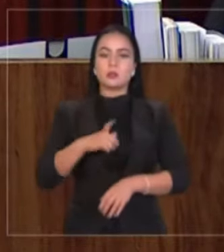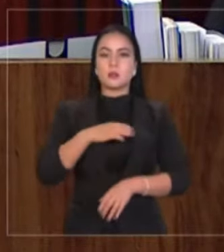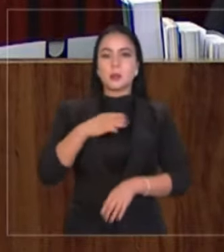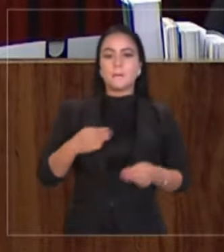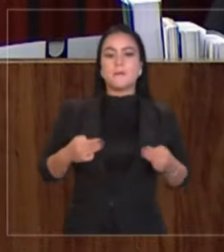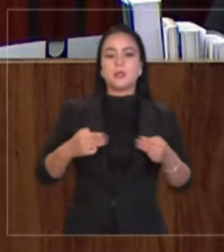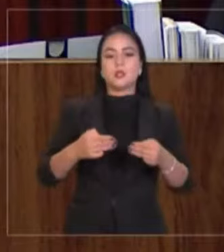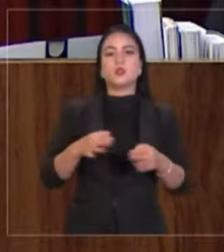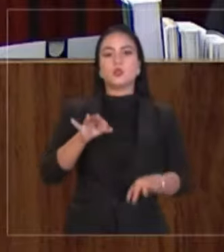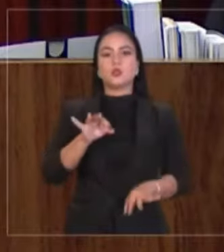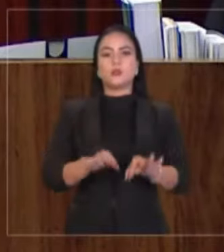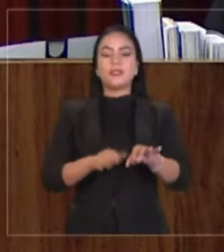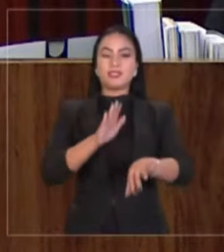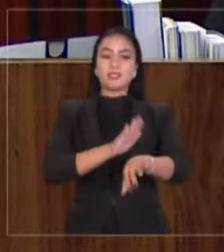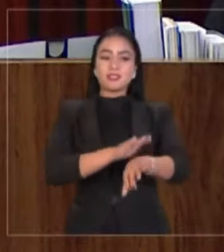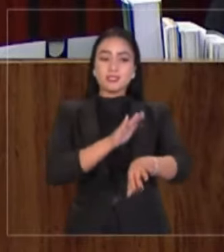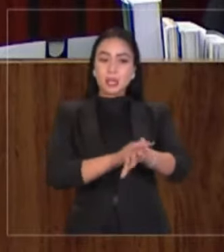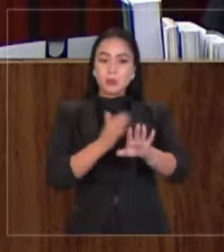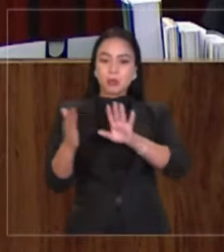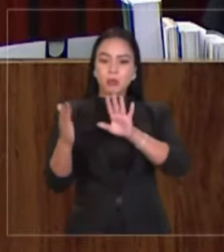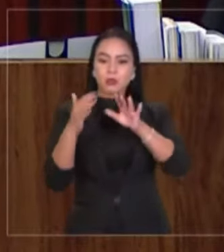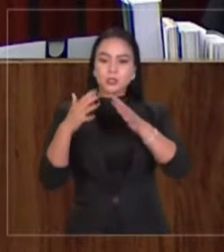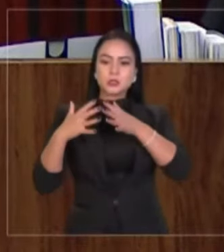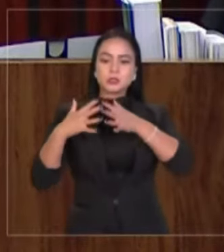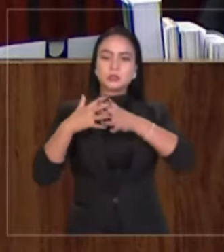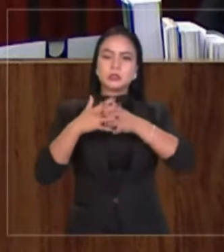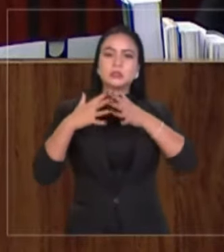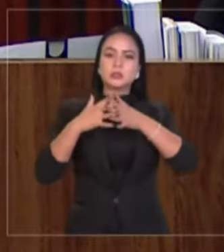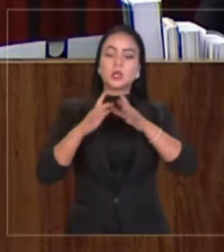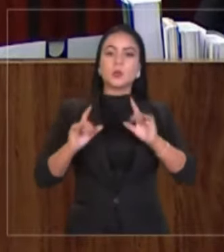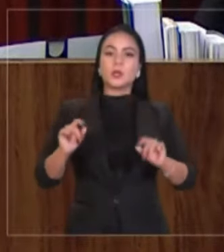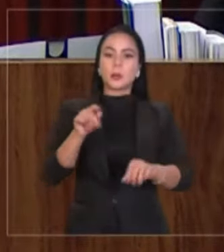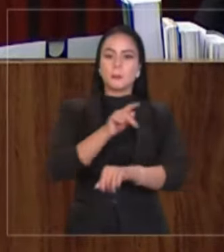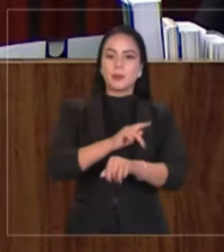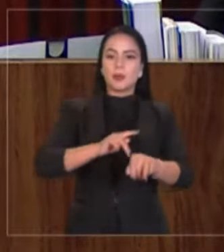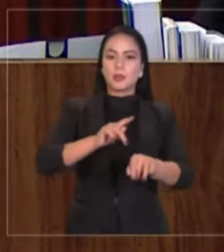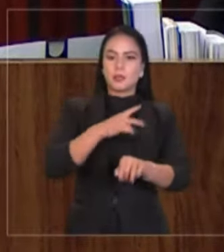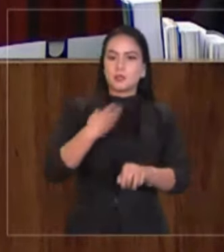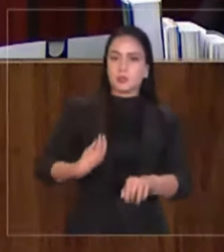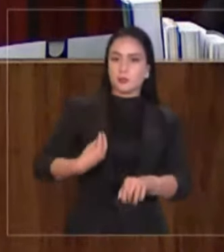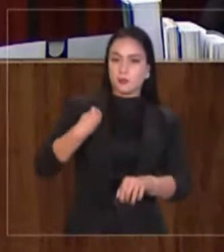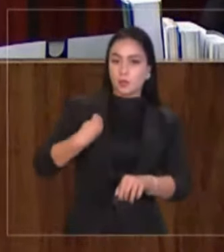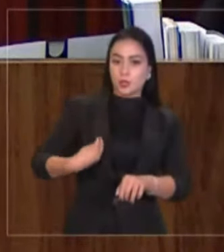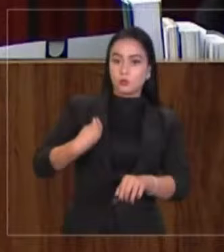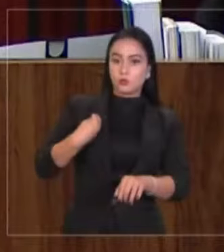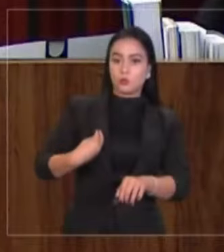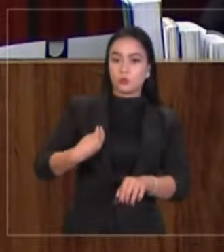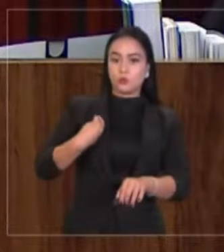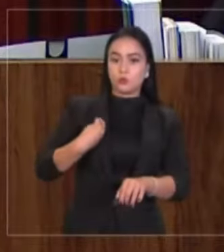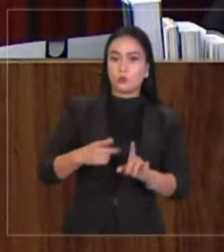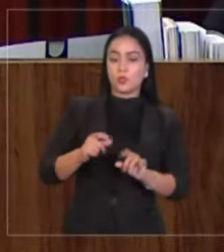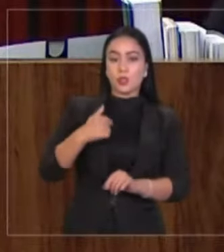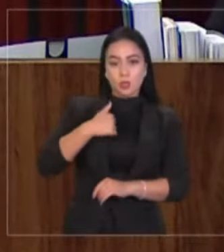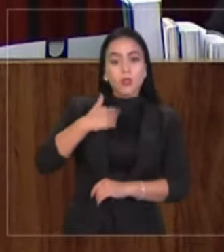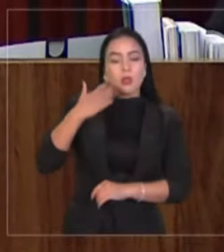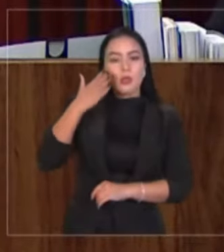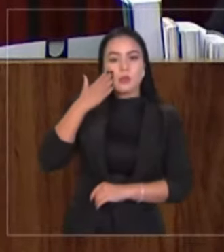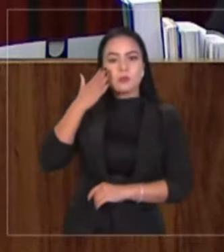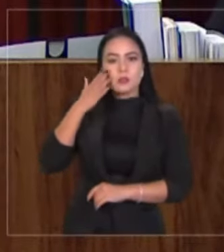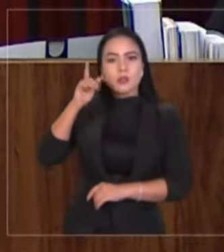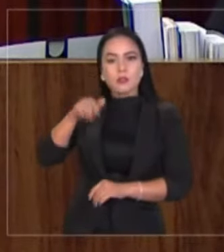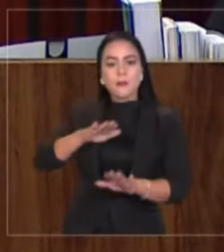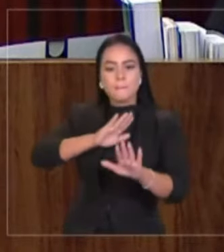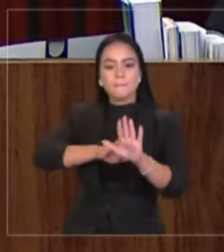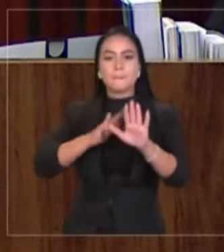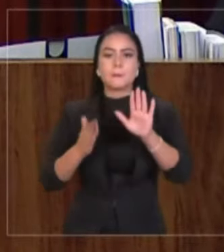período turbulento eh em que o país viveu eh eu sei o que é ser ameaçado